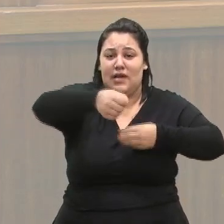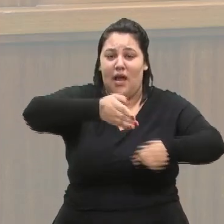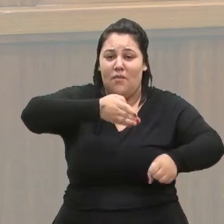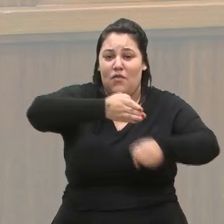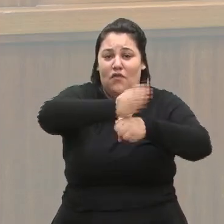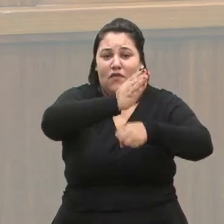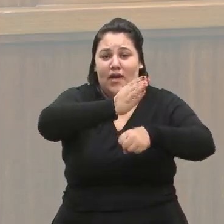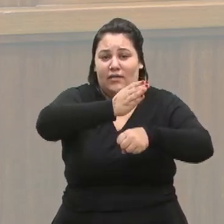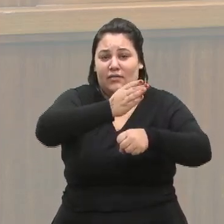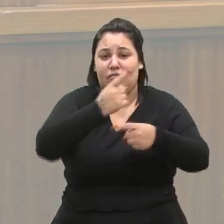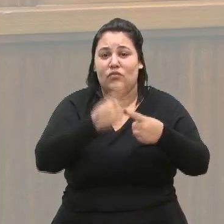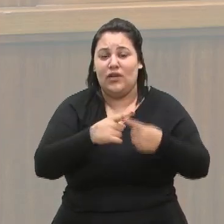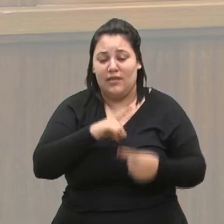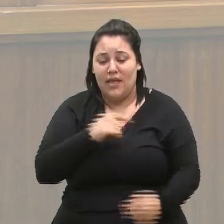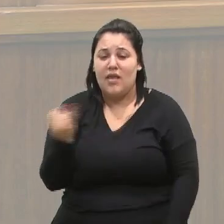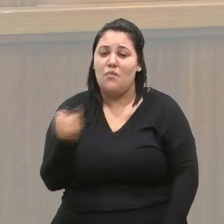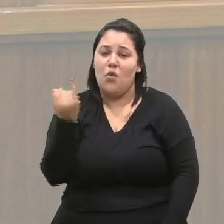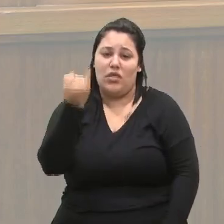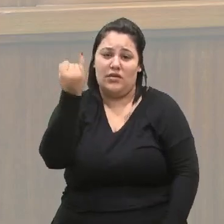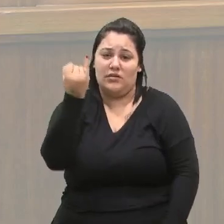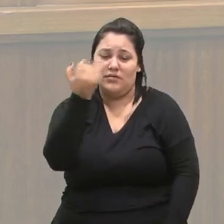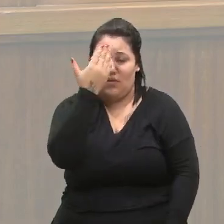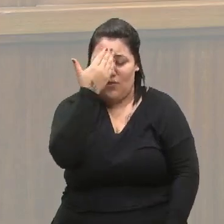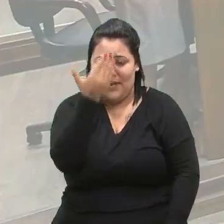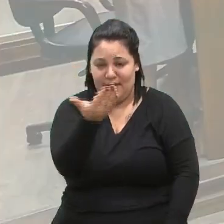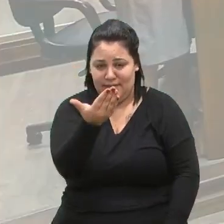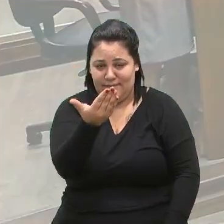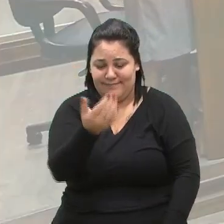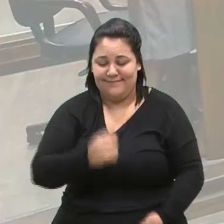ser aprovada pela importância que ela tem. Muito obrigado. Obrigado,